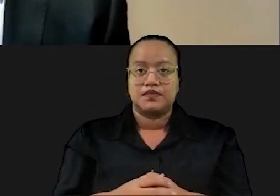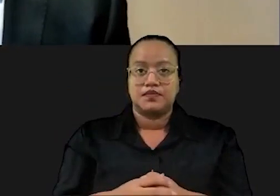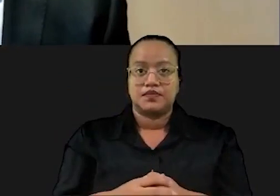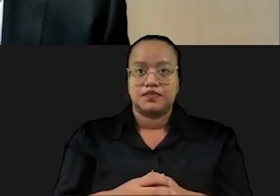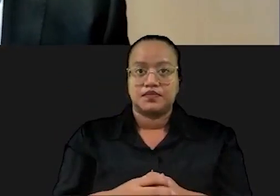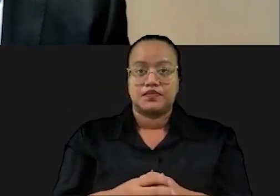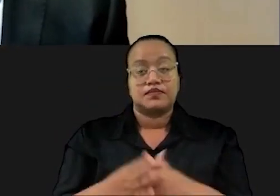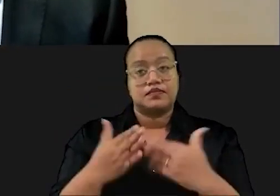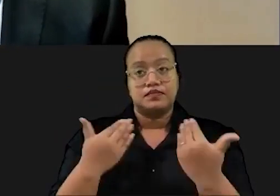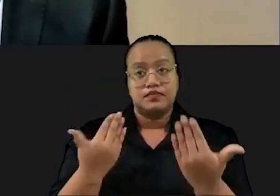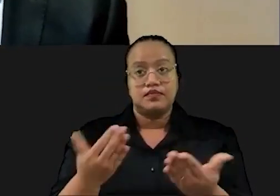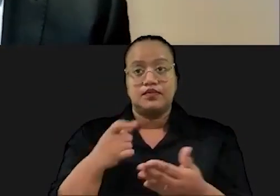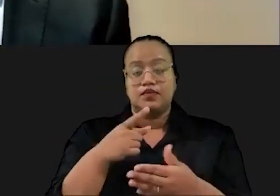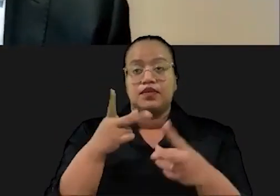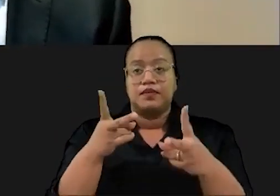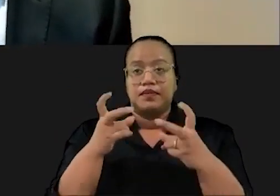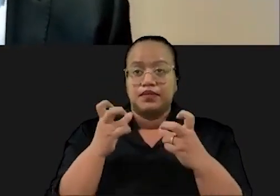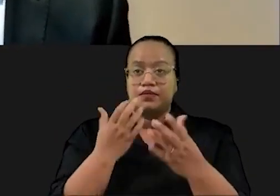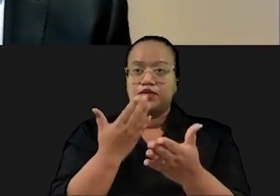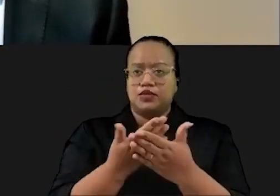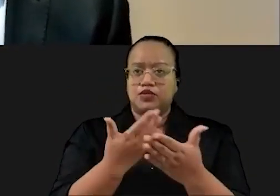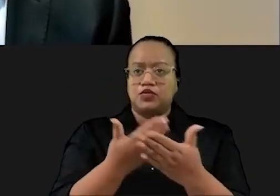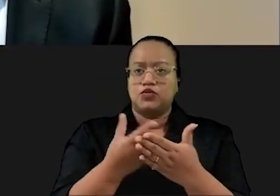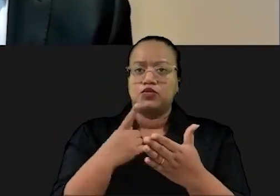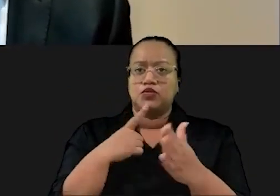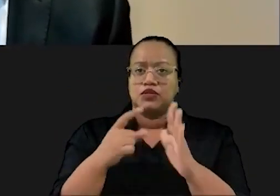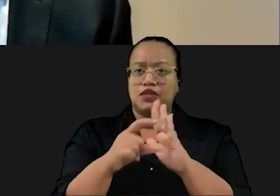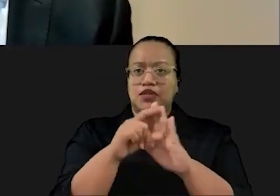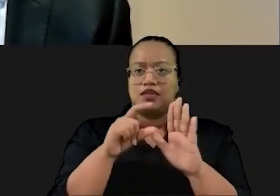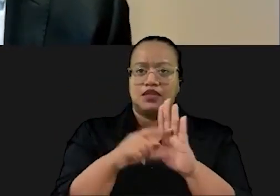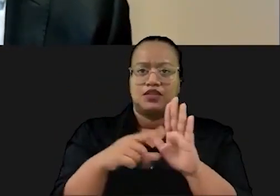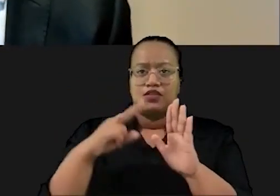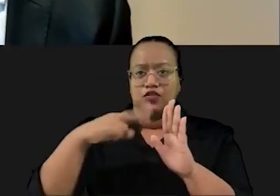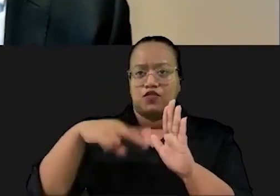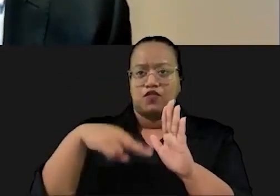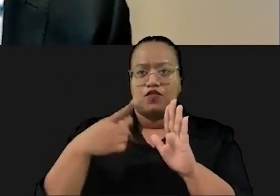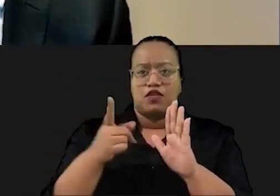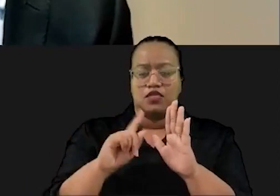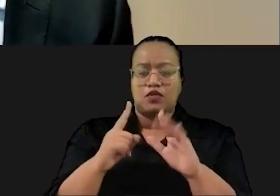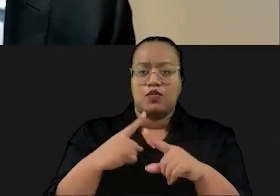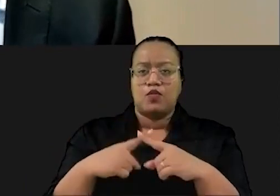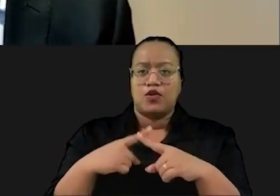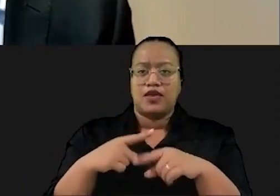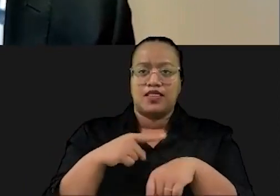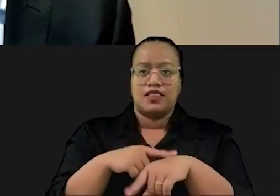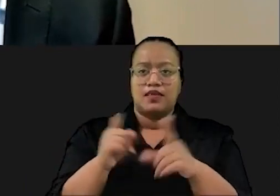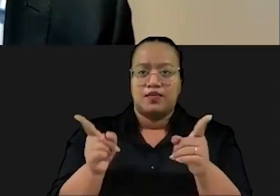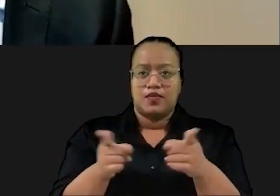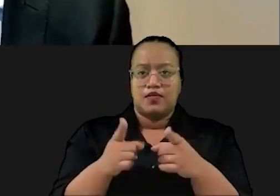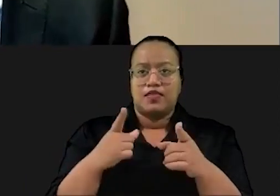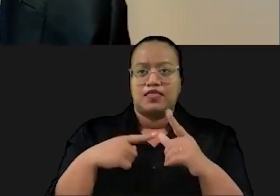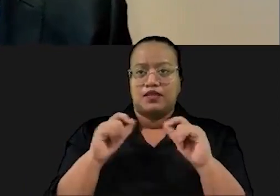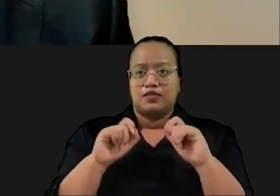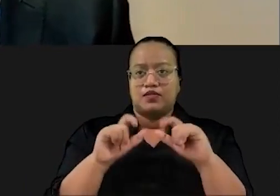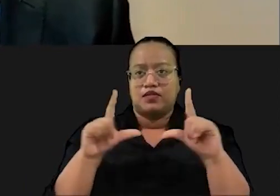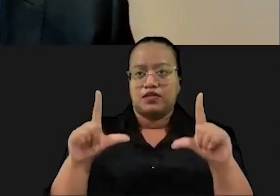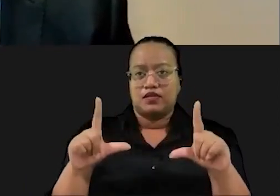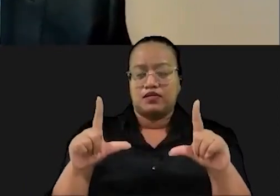que é muito interessante. Eu destaquei 2 trechos aqui, não vou ler para economizar o tempo, está aqui nos slides, depois eu posso